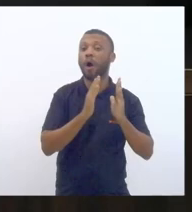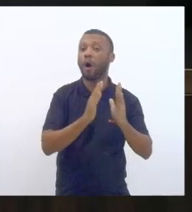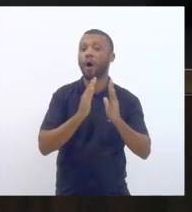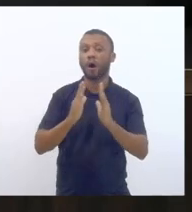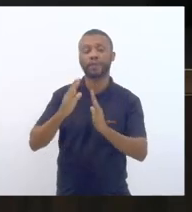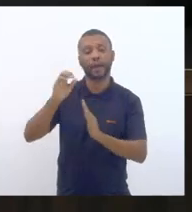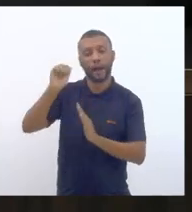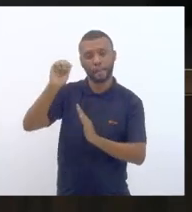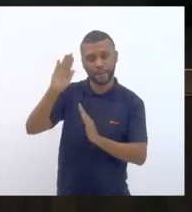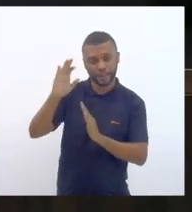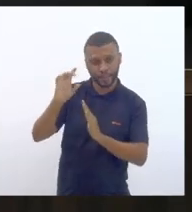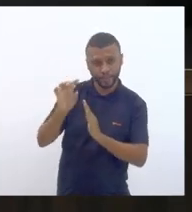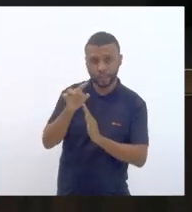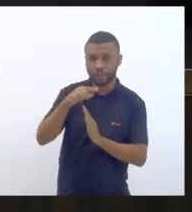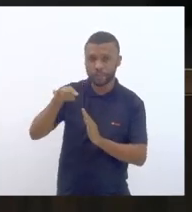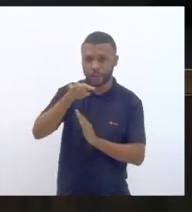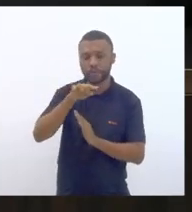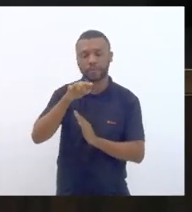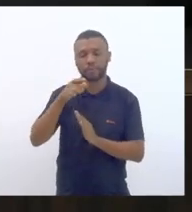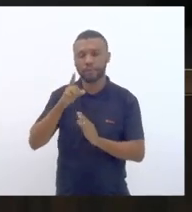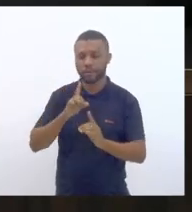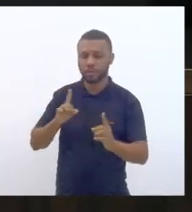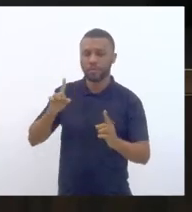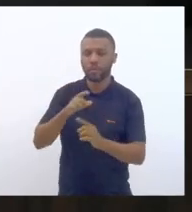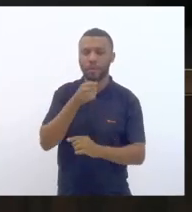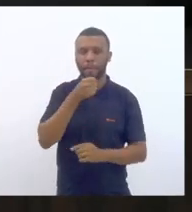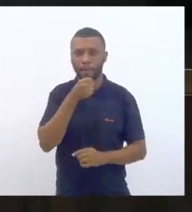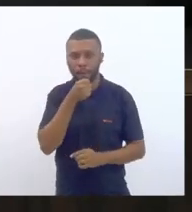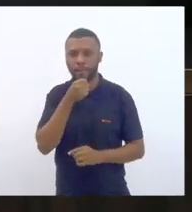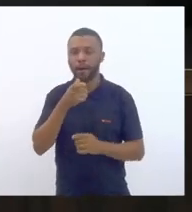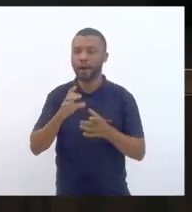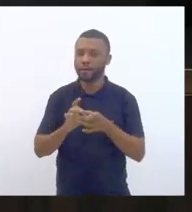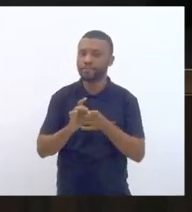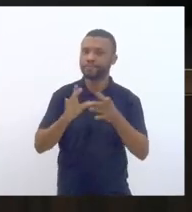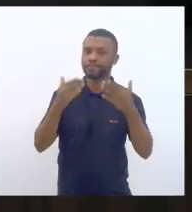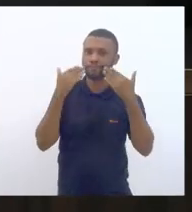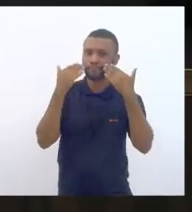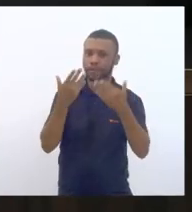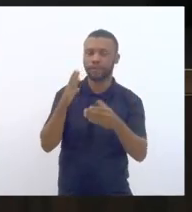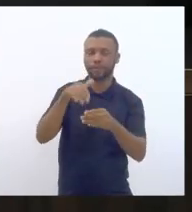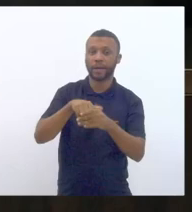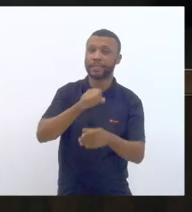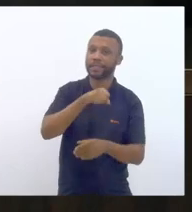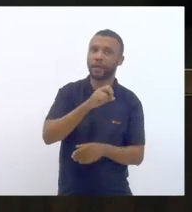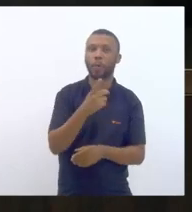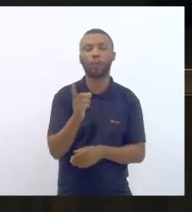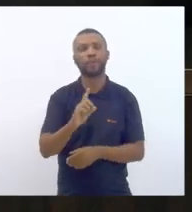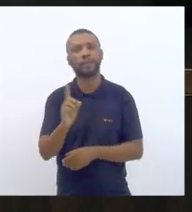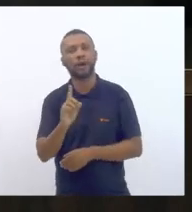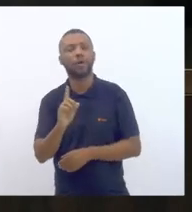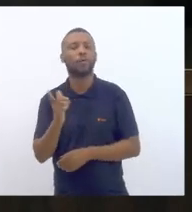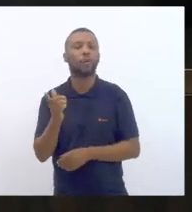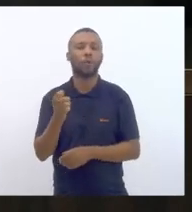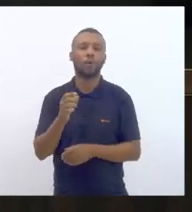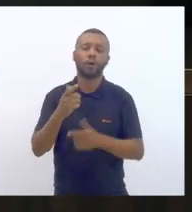parlamentares declinados deverão vir ao microfone e proclamar em aberto seu voto, sim, não ou abstenção.